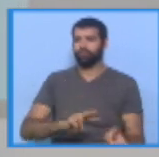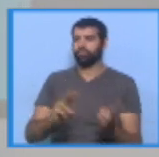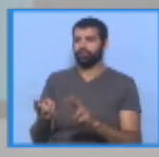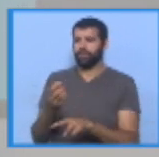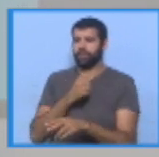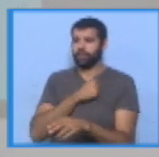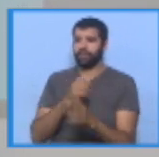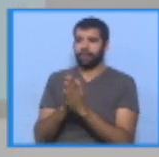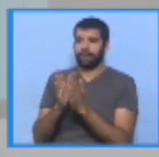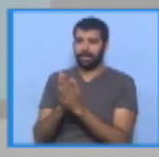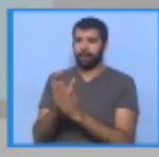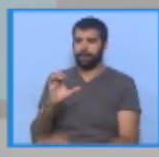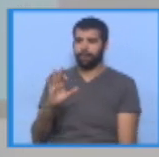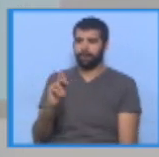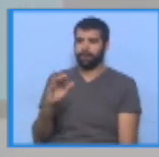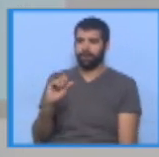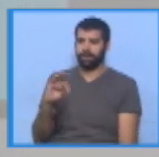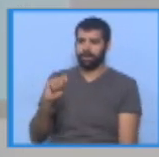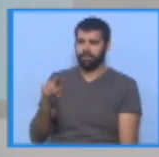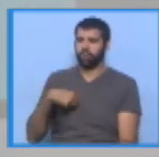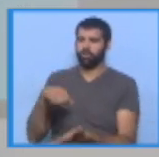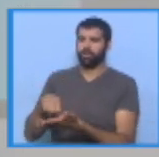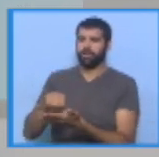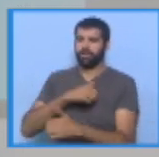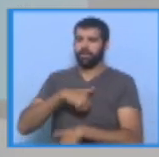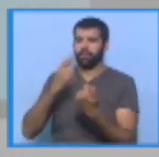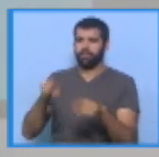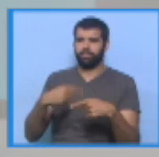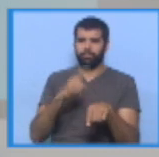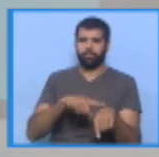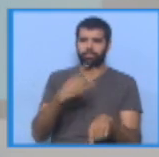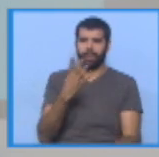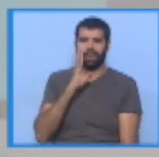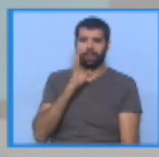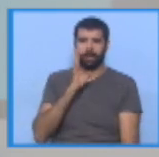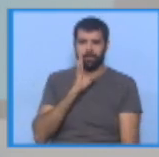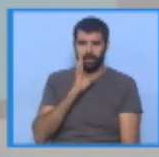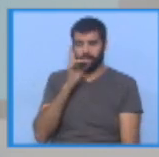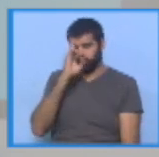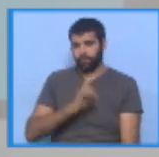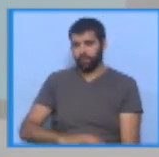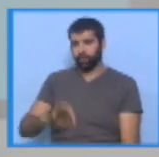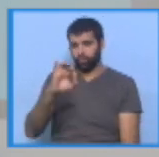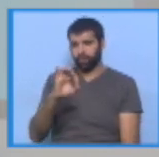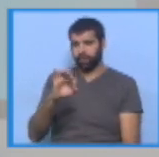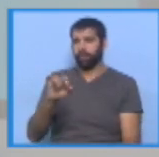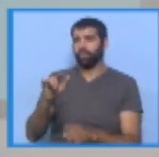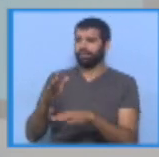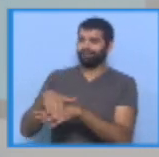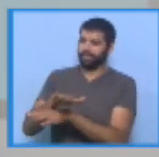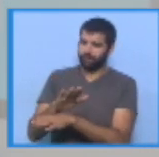é uma igreja que fica no centro da cidade, e depois, às 16 horas do dia 8, sai das